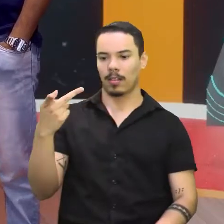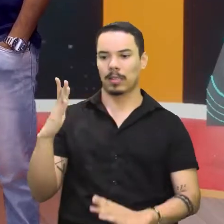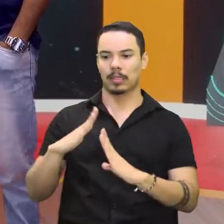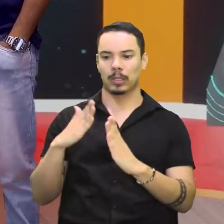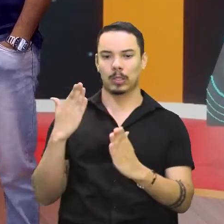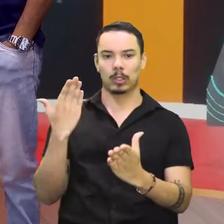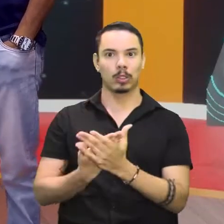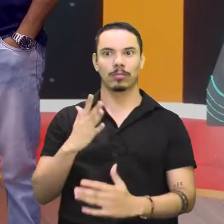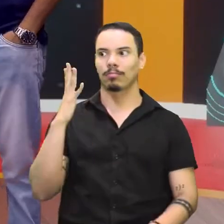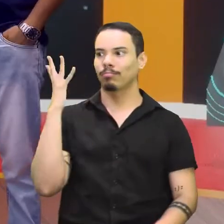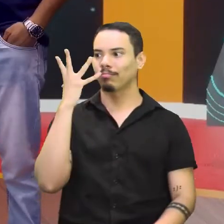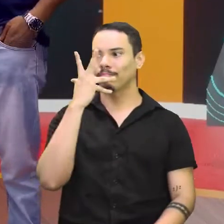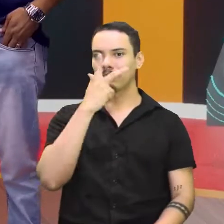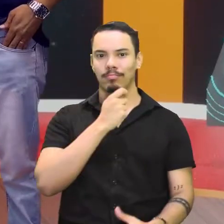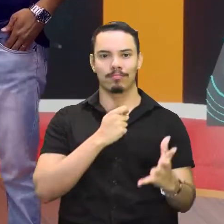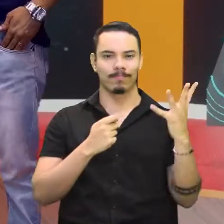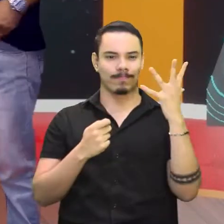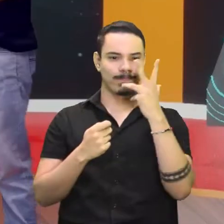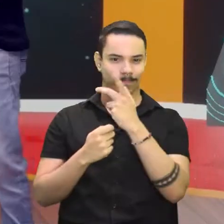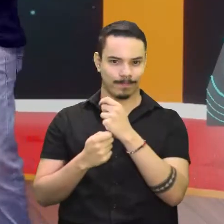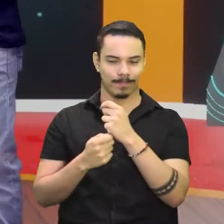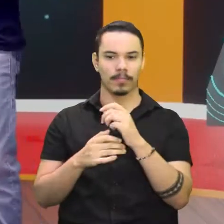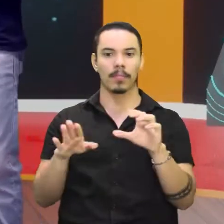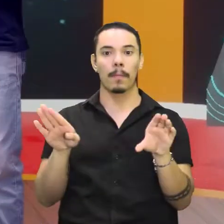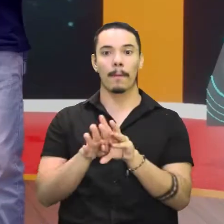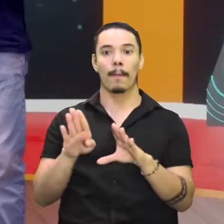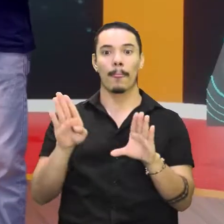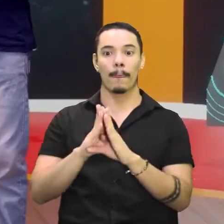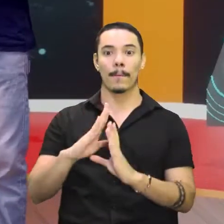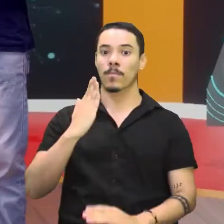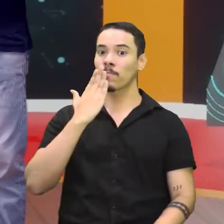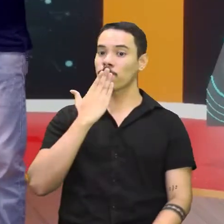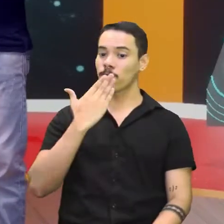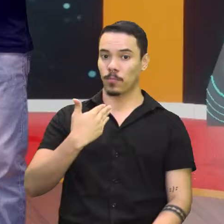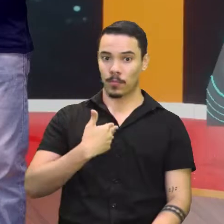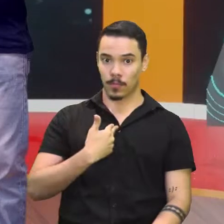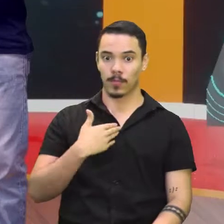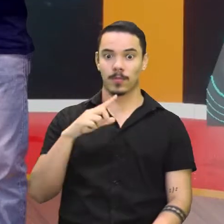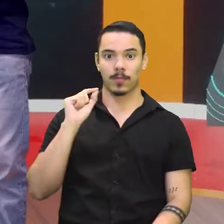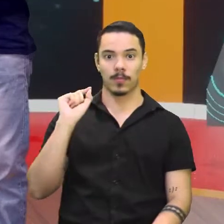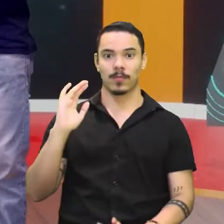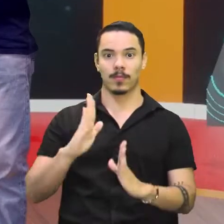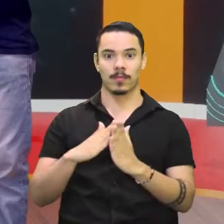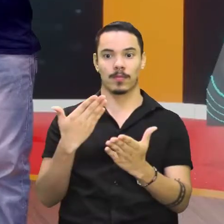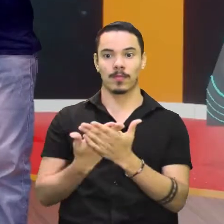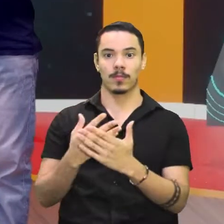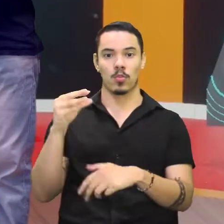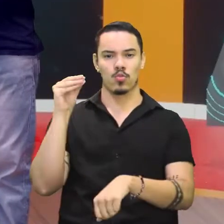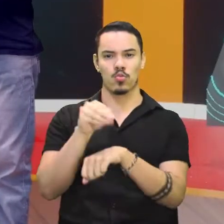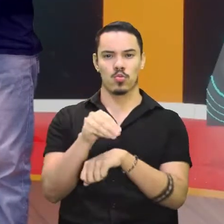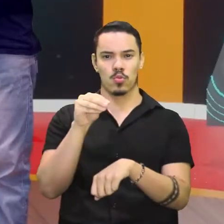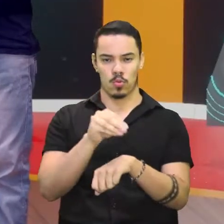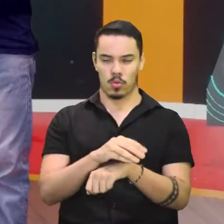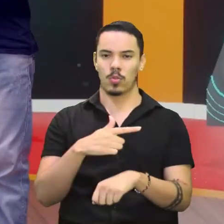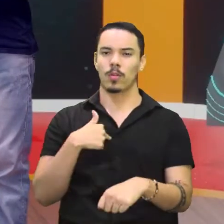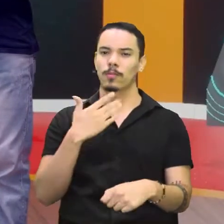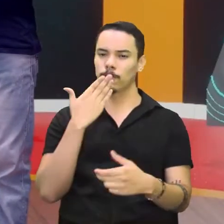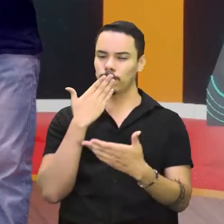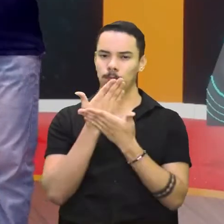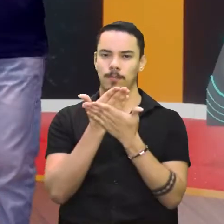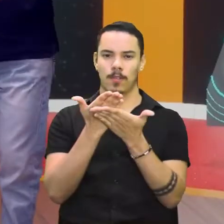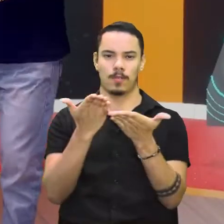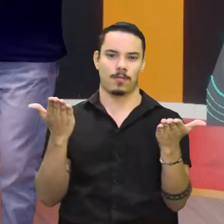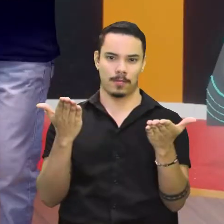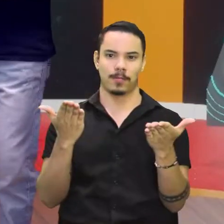mais linda que a outra, né? Isso. E até um pedido agora, você colocou essa questão de escola bem cuidada, até um pedido para vocês, alunos,